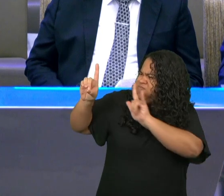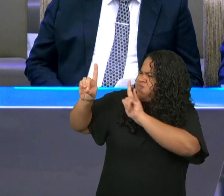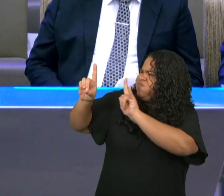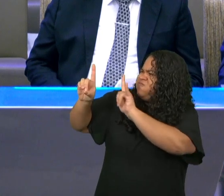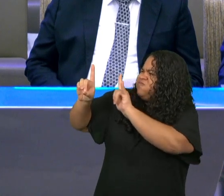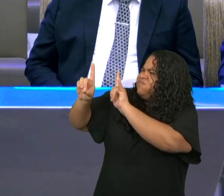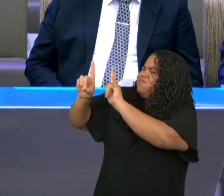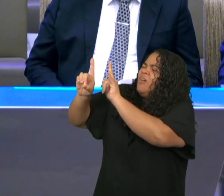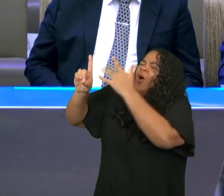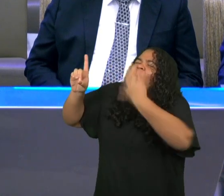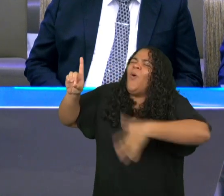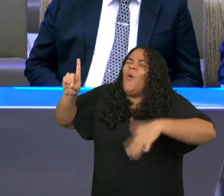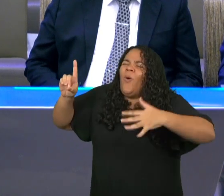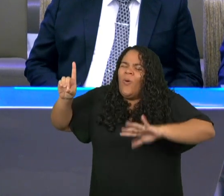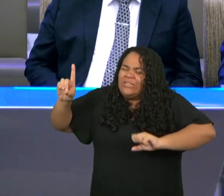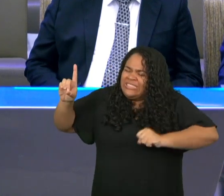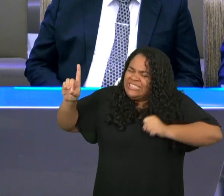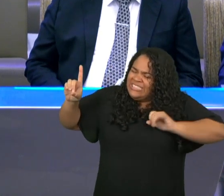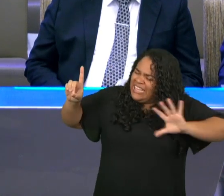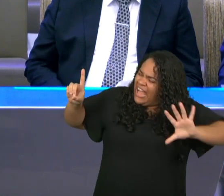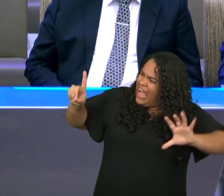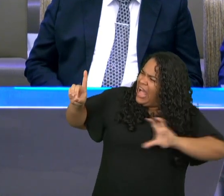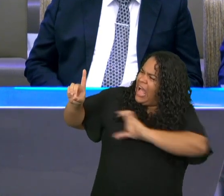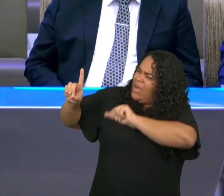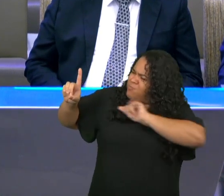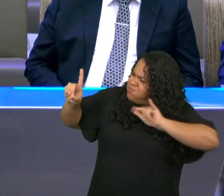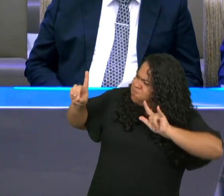eu também a livrarei.